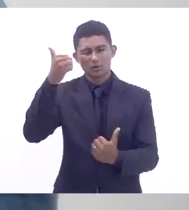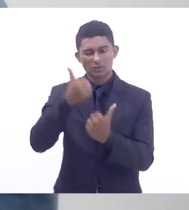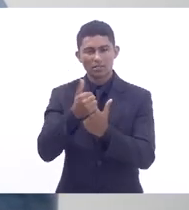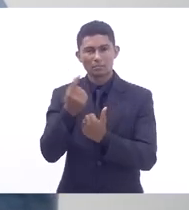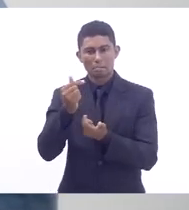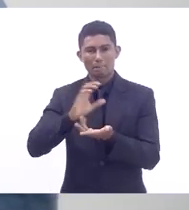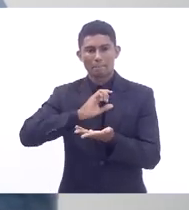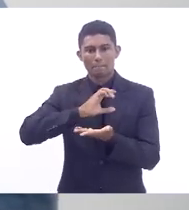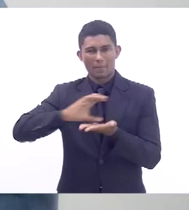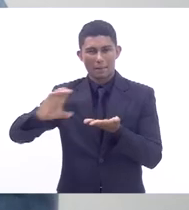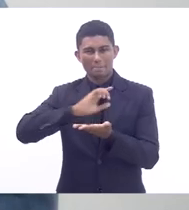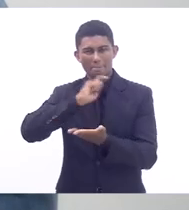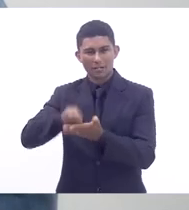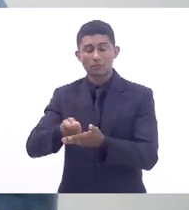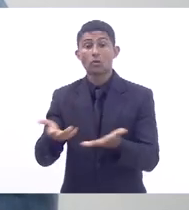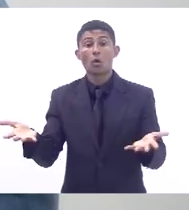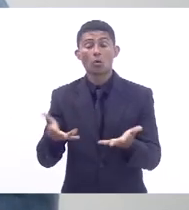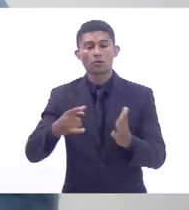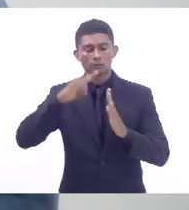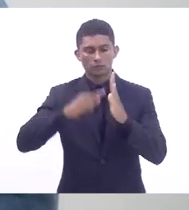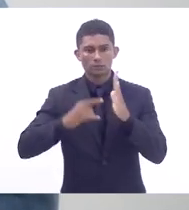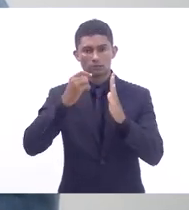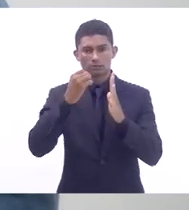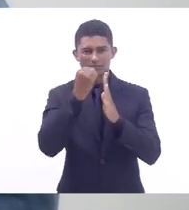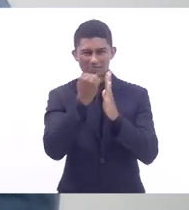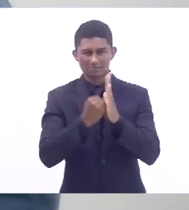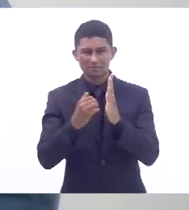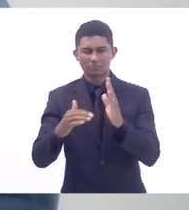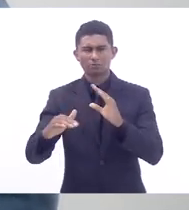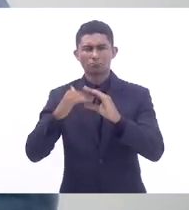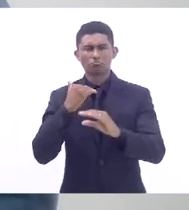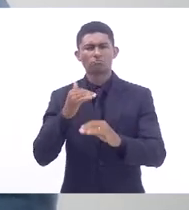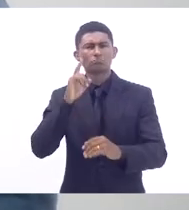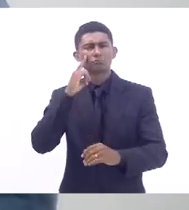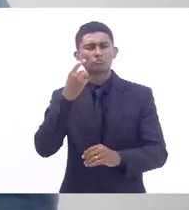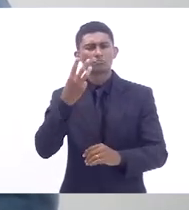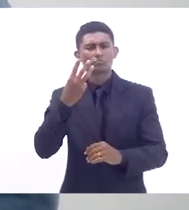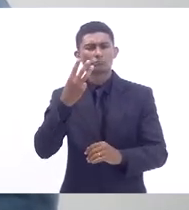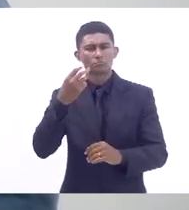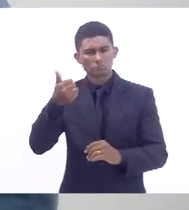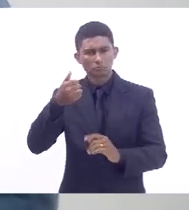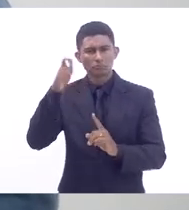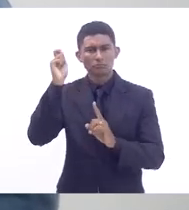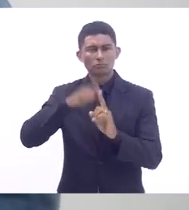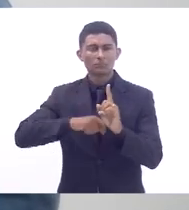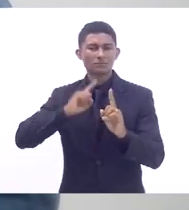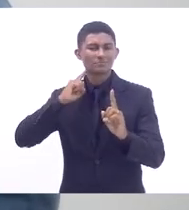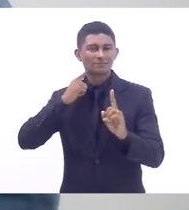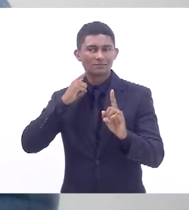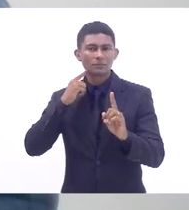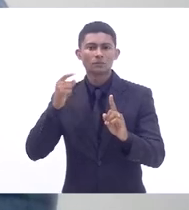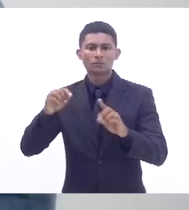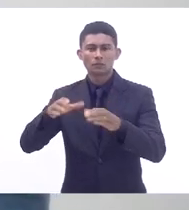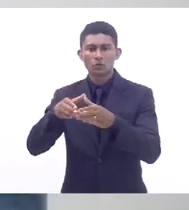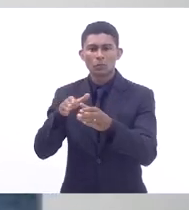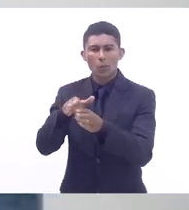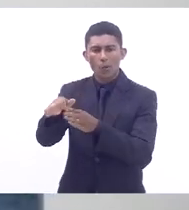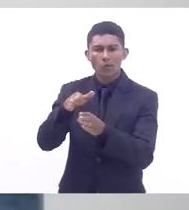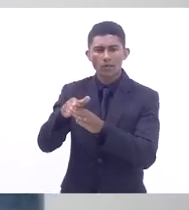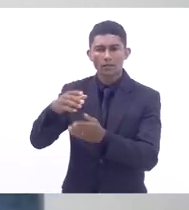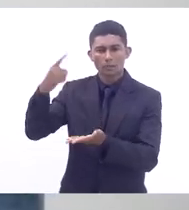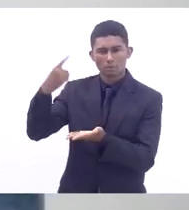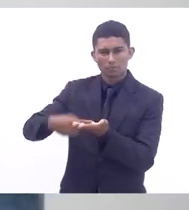recebeu hoje um a data do 31 de Maio que dá do Conselho regime de recuperação